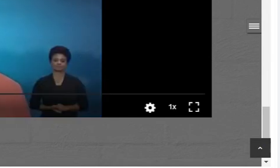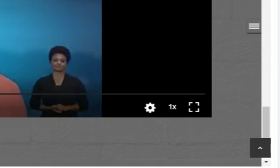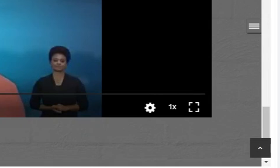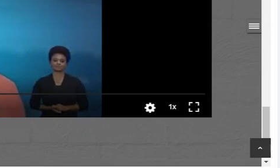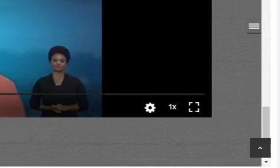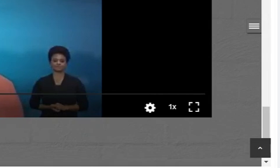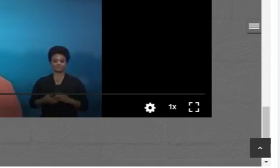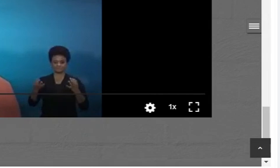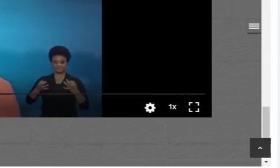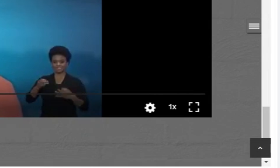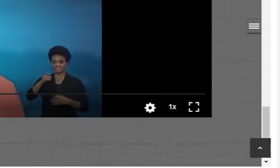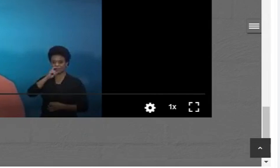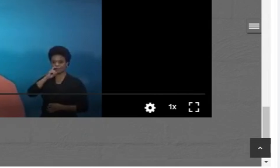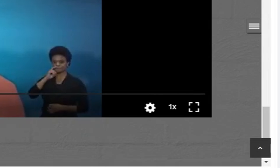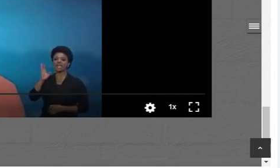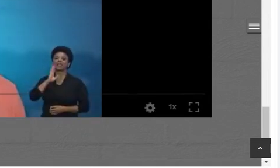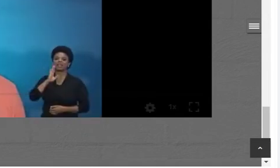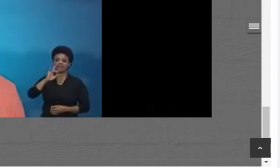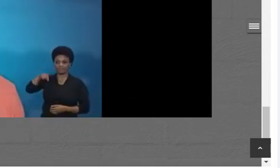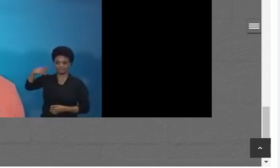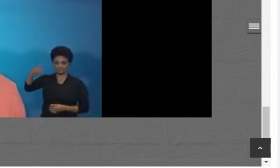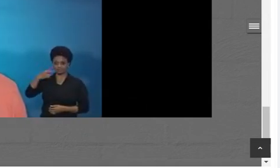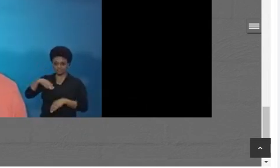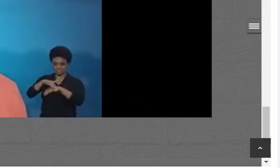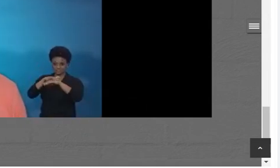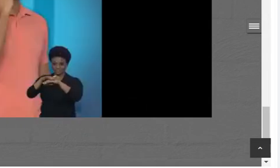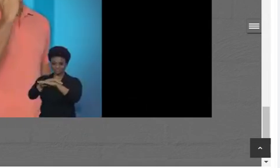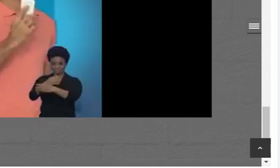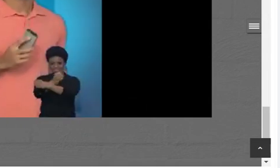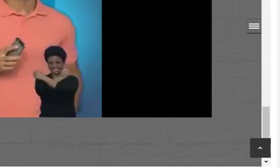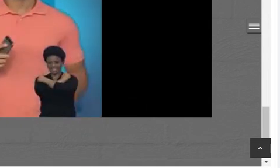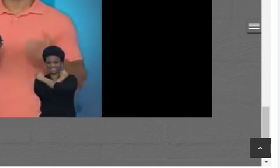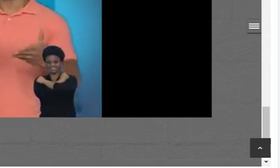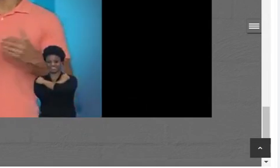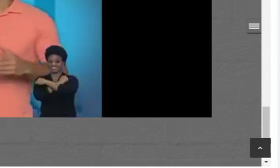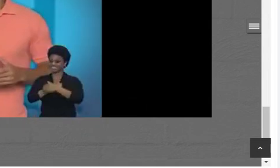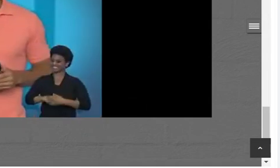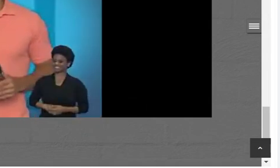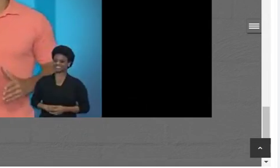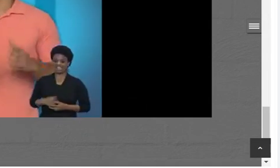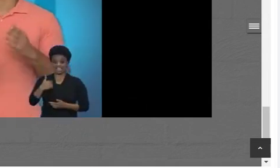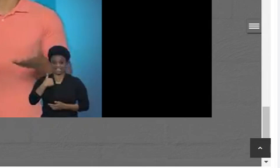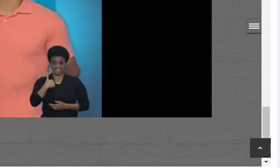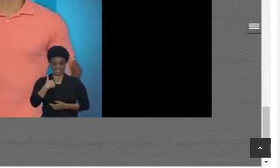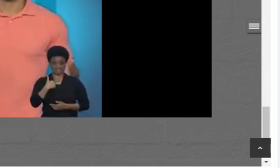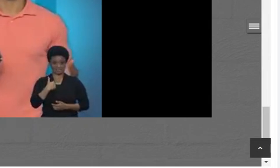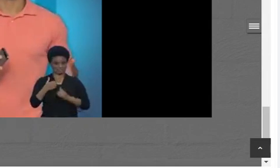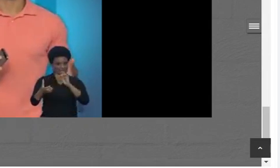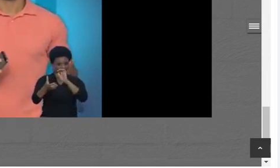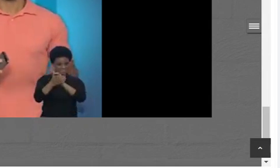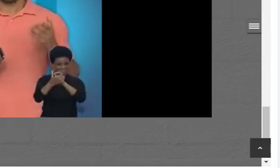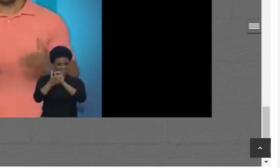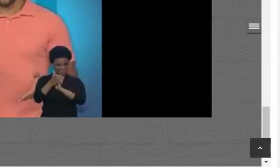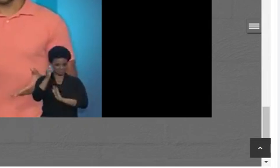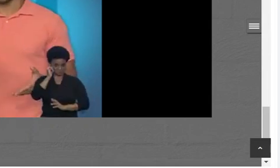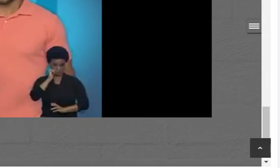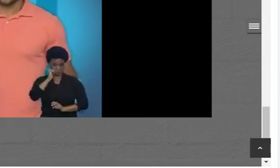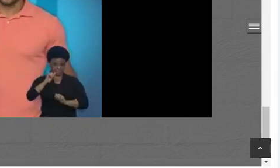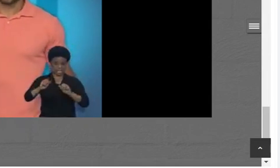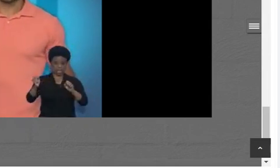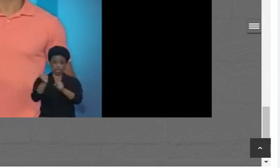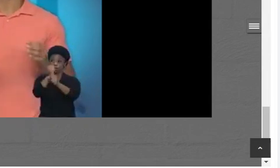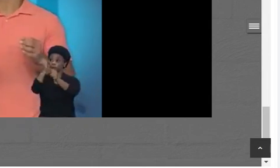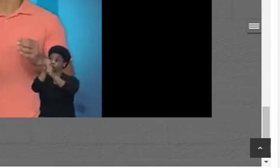Tá certo, pai, legal. Então mais tarde a gente se fala, tá bom? Abraço. Eu e minha esposa estamos construindo nossa casa. E meu pai,